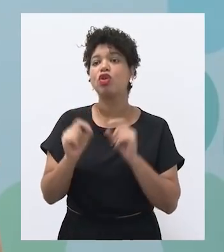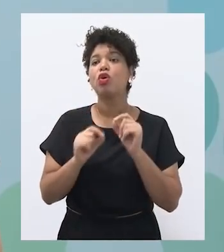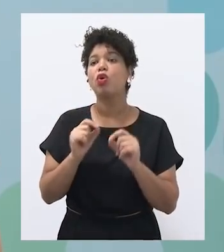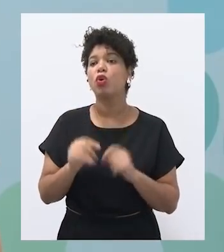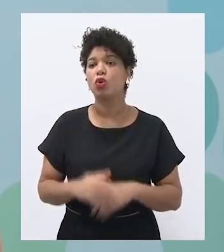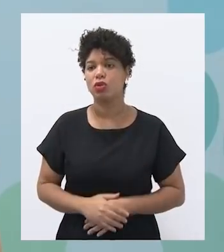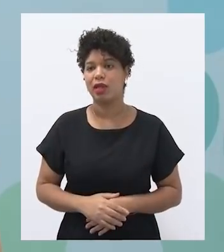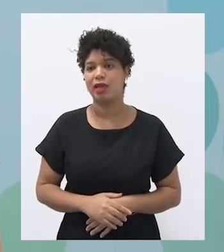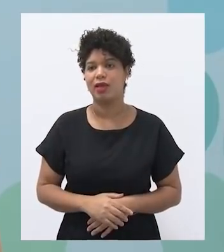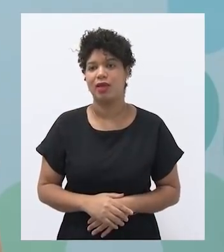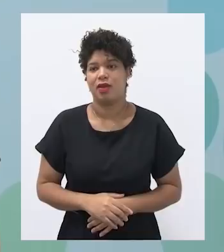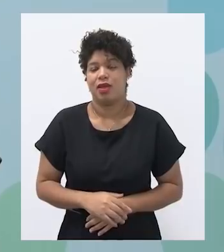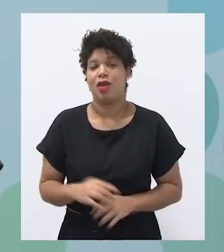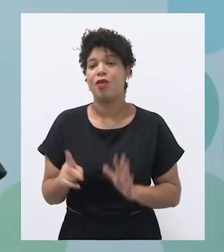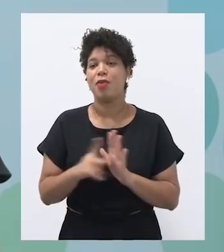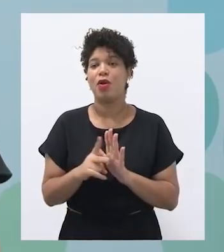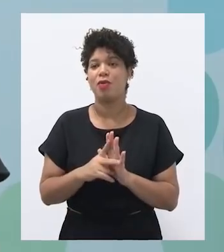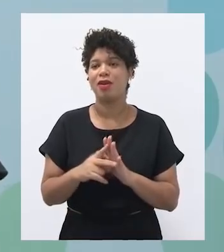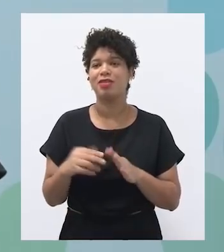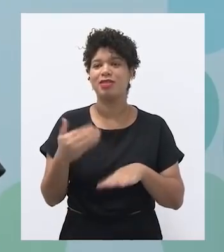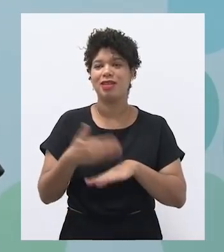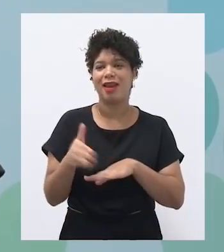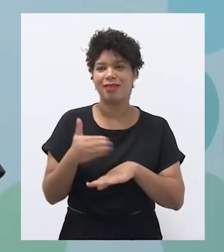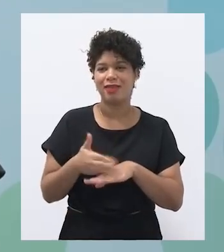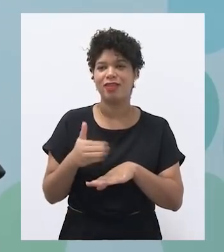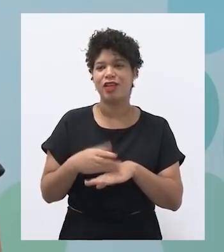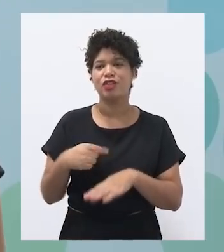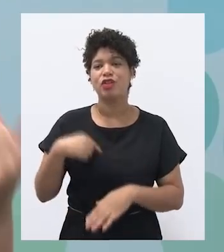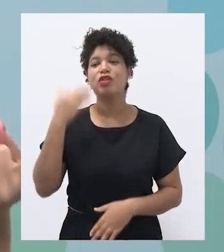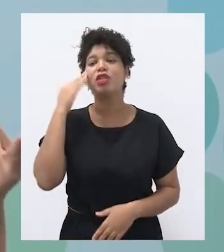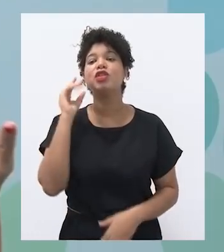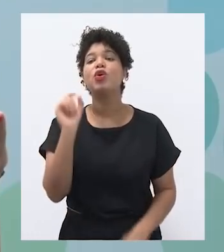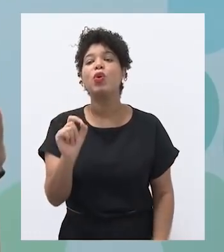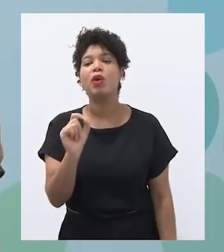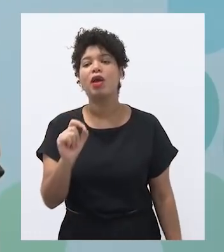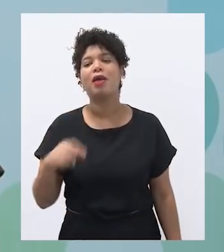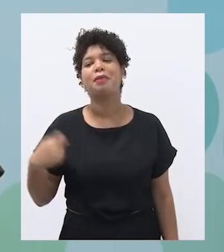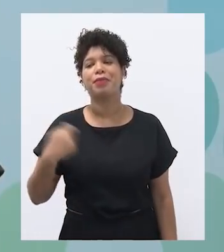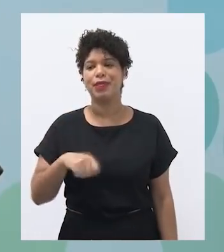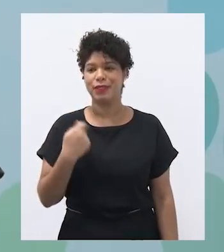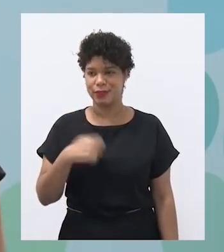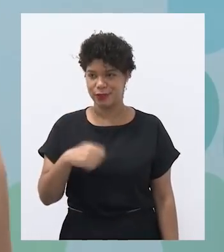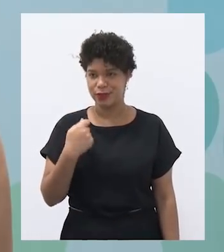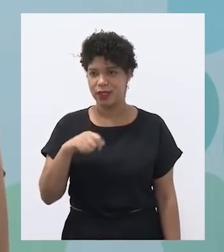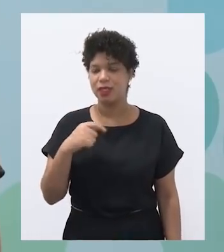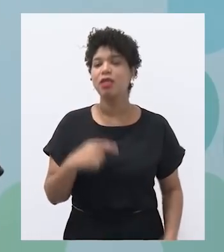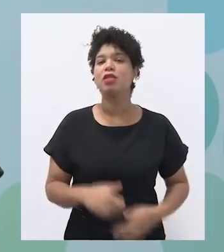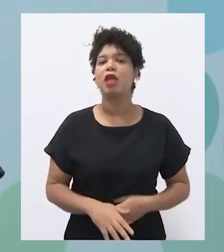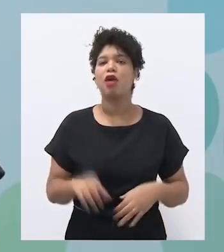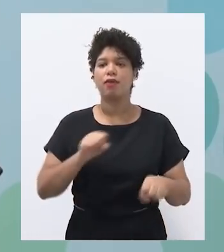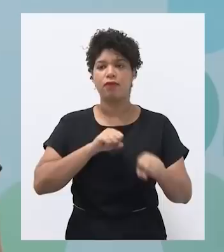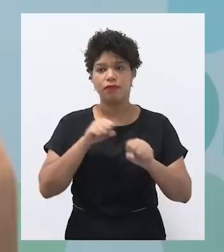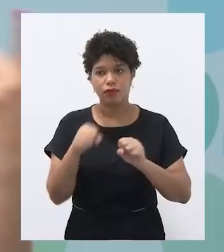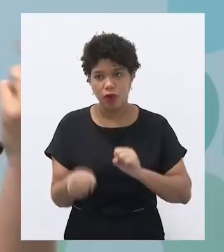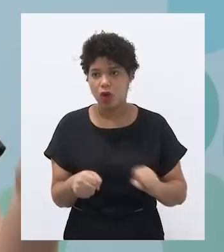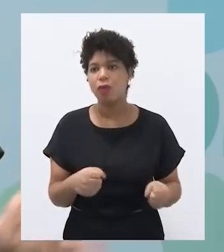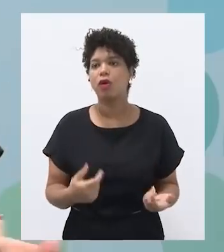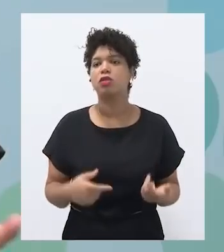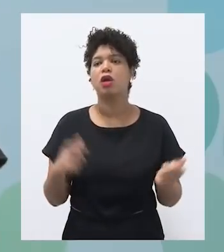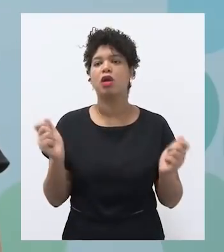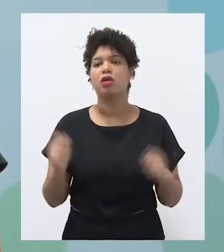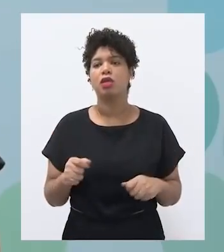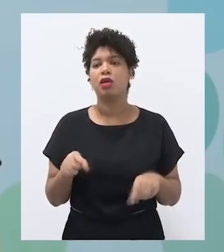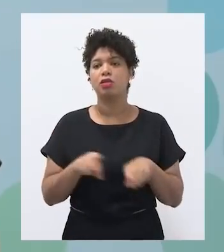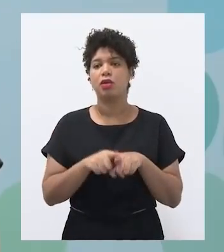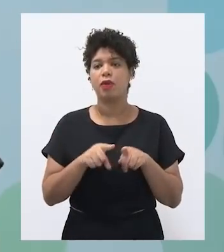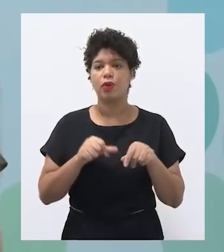sobre a questão da capacitação, né? A gente entende que é necessário ter uma capacitação, uma formação, uma